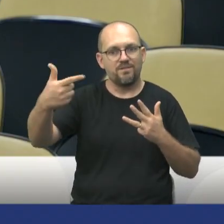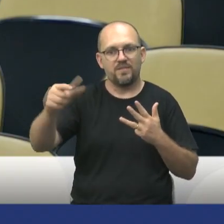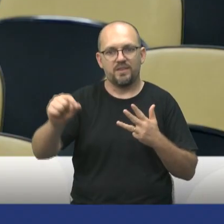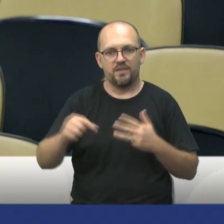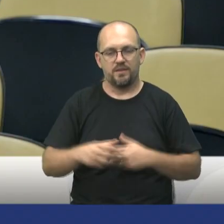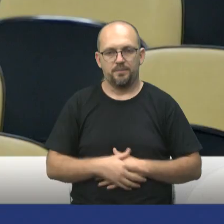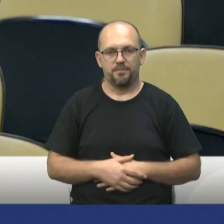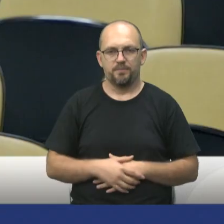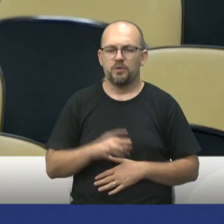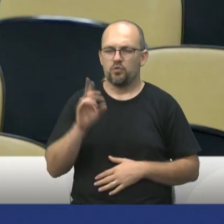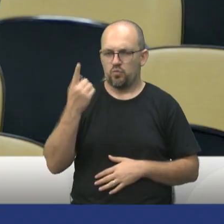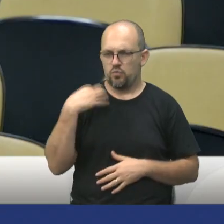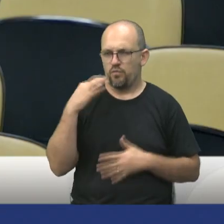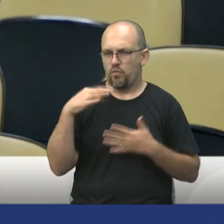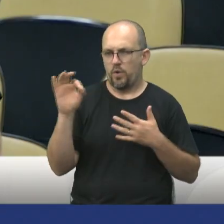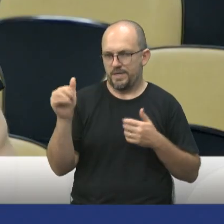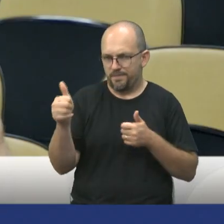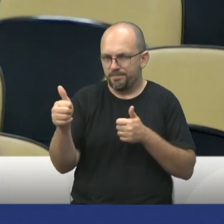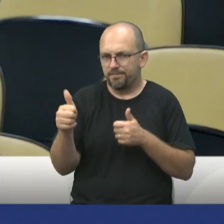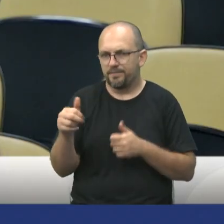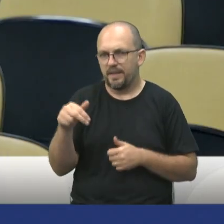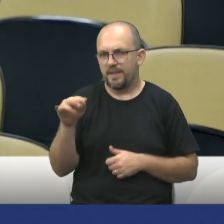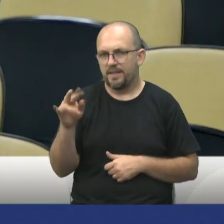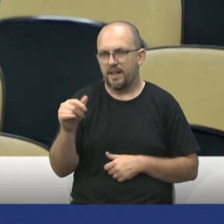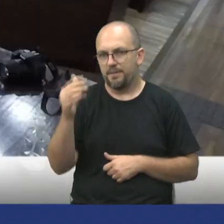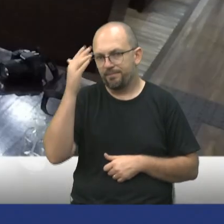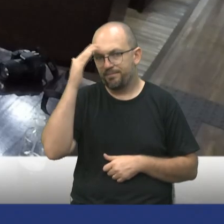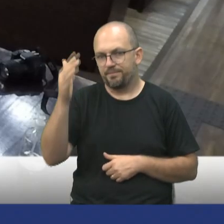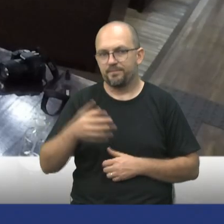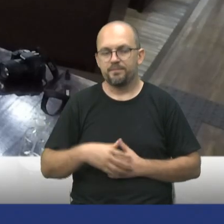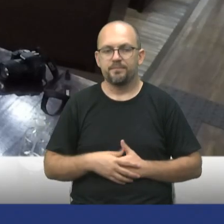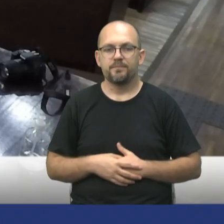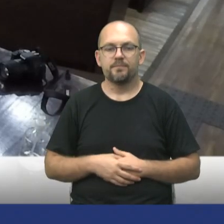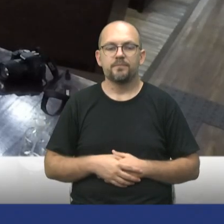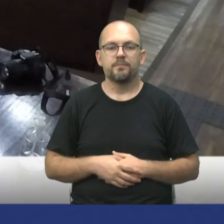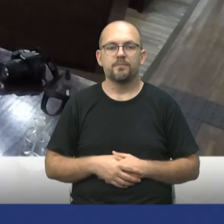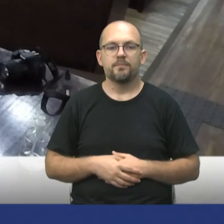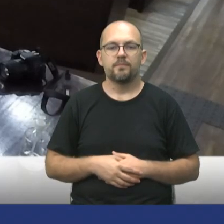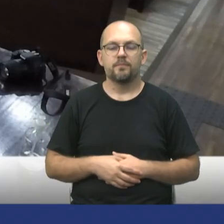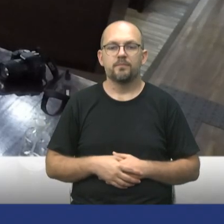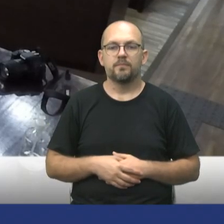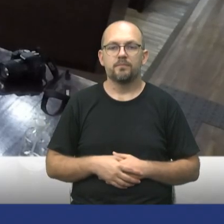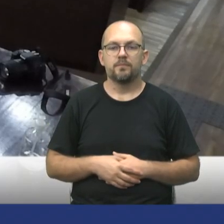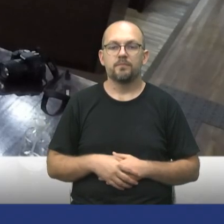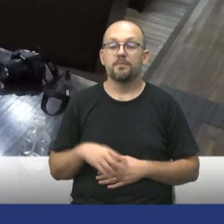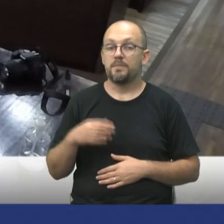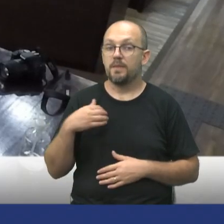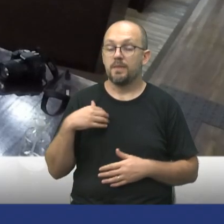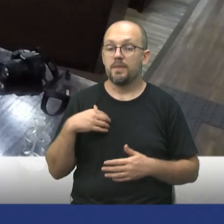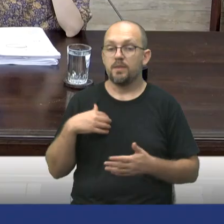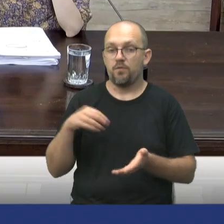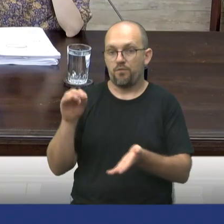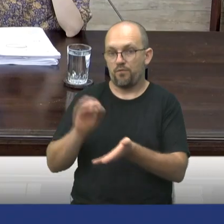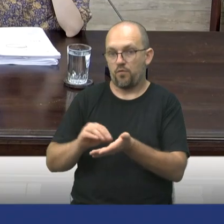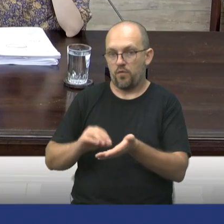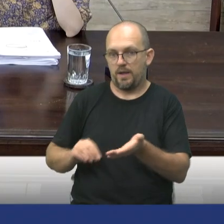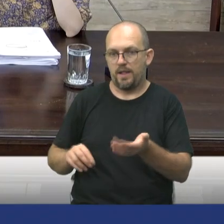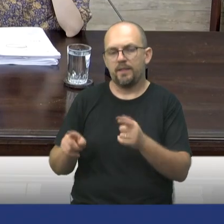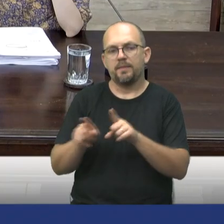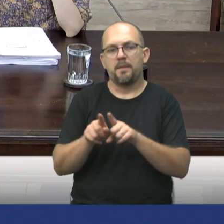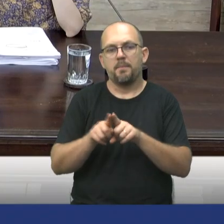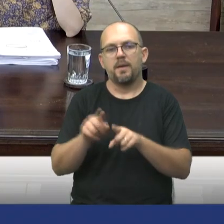complementares. É só essa correção, viu, Natália? Obrigado. Eu registro aqui também que um pouquinho antes